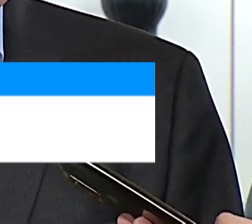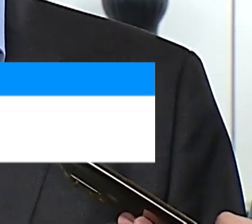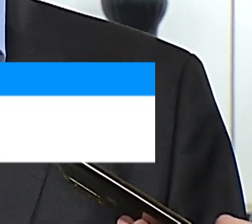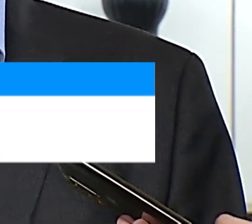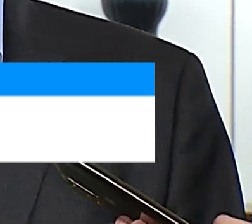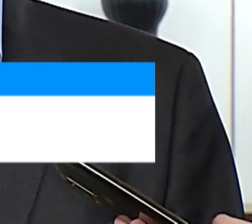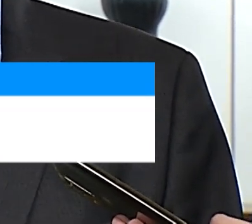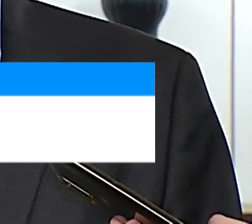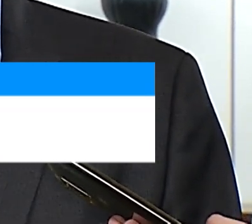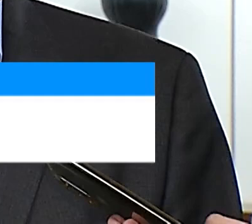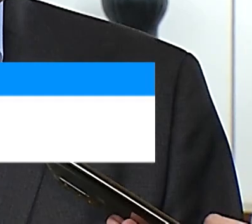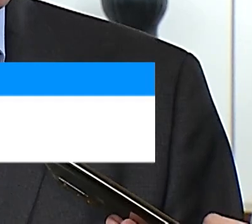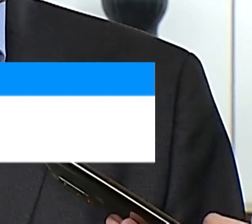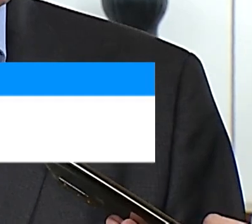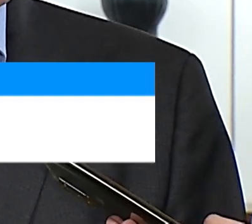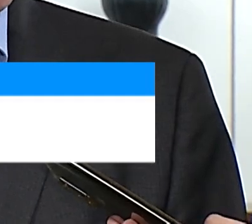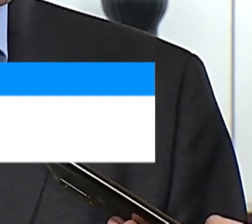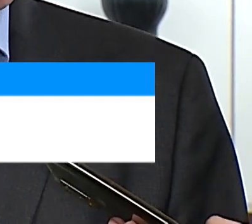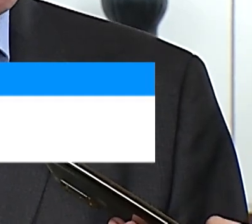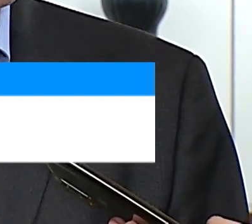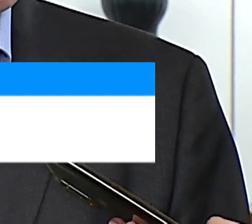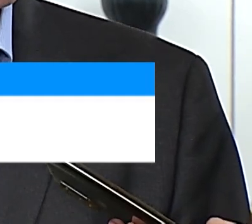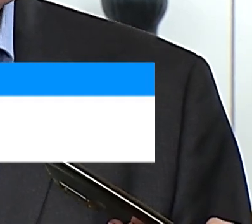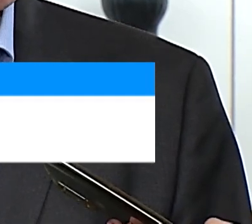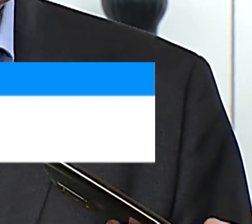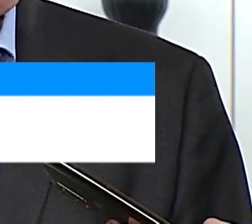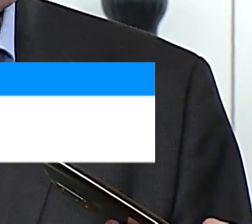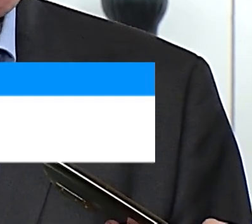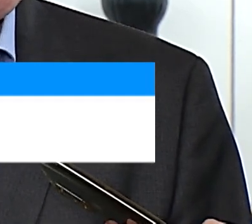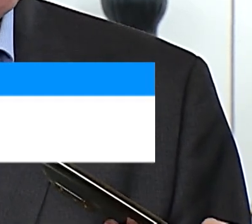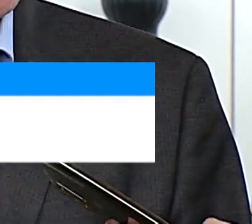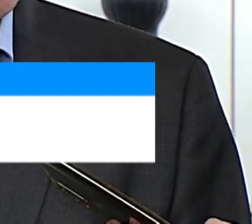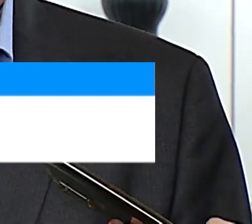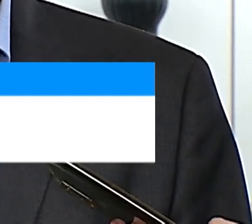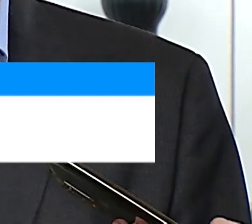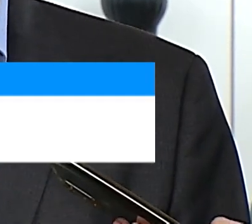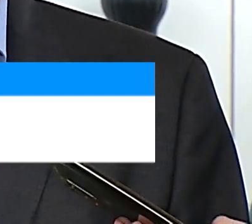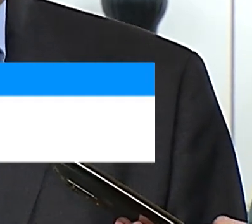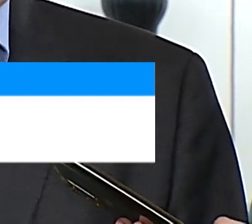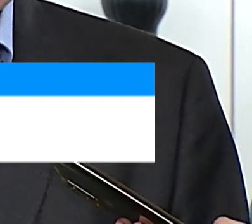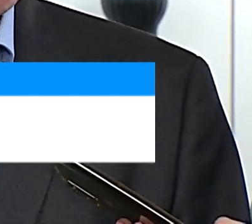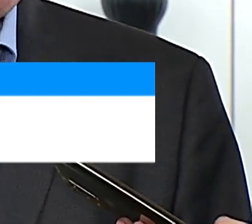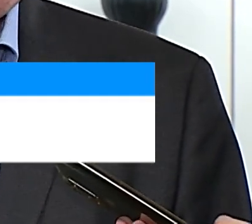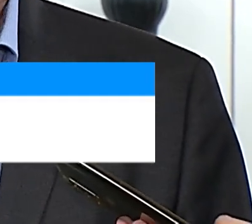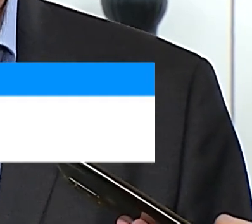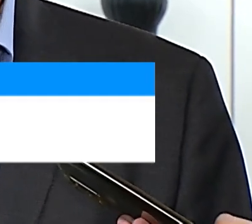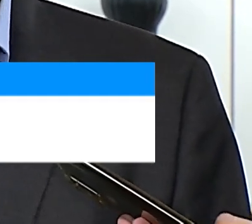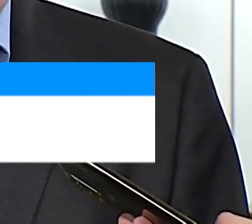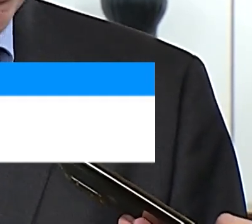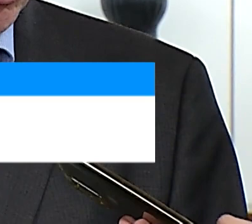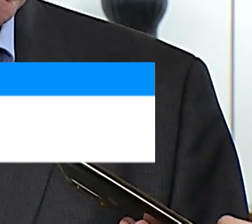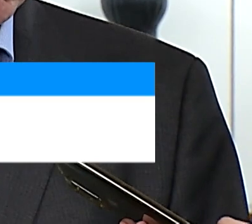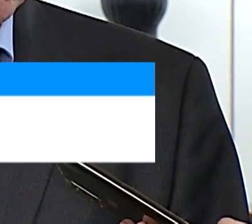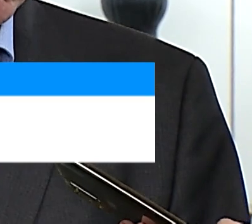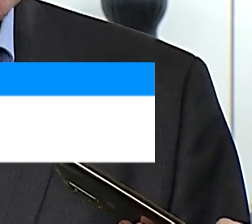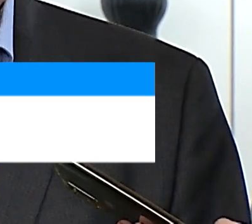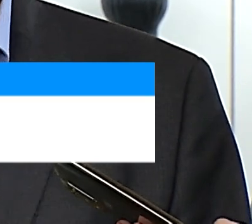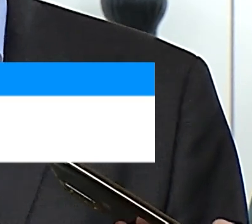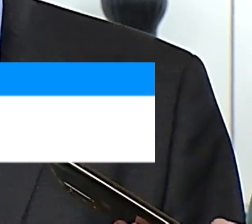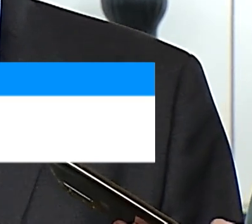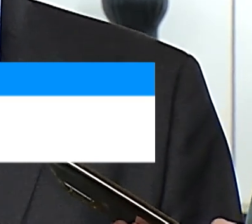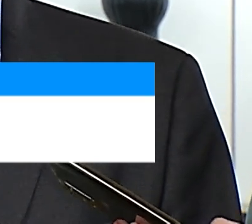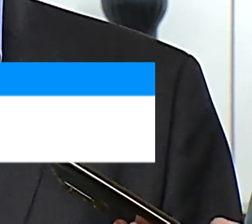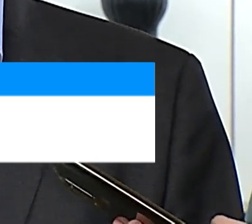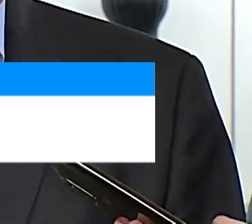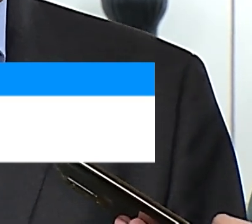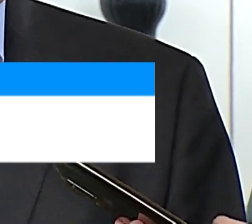administração pautando novos projetos para que a gente possa começar do zero com ele. Então, acho que é importante, a casa foi ágil,